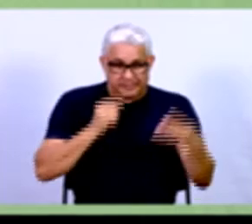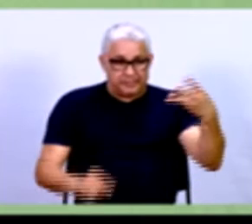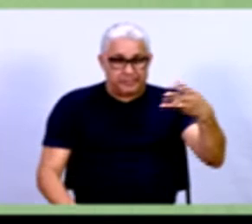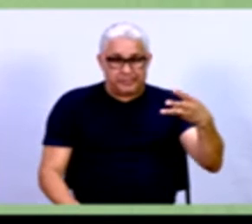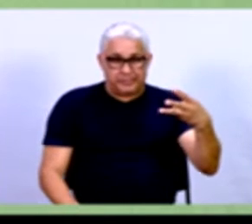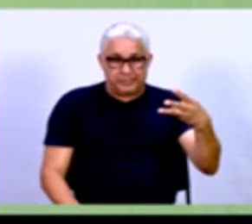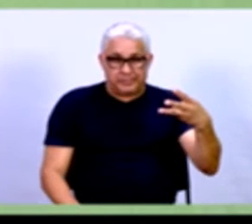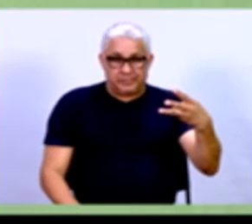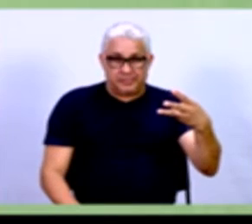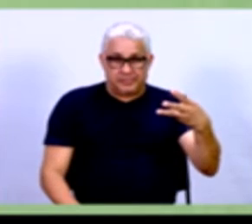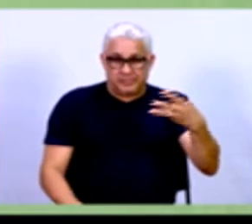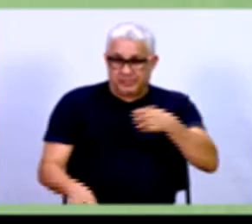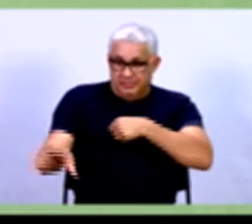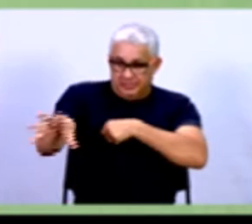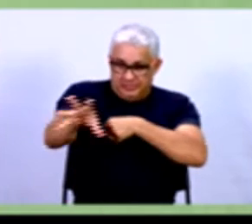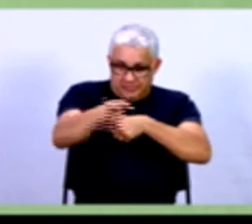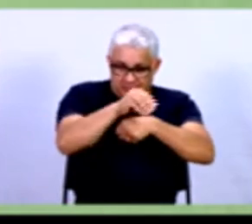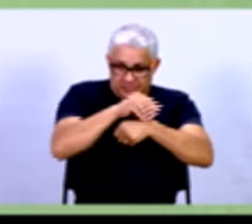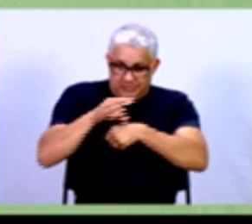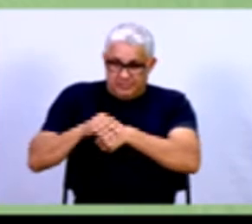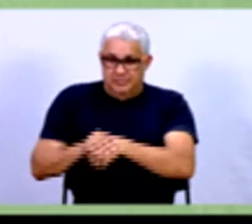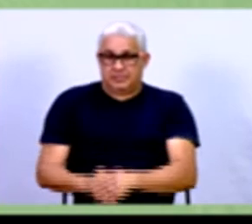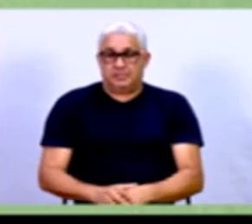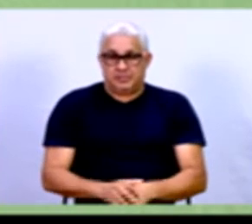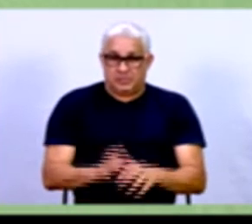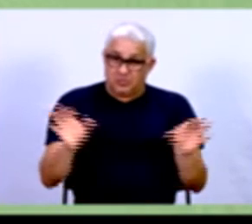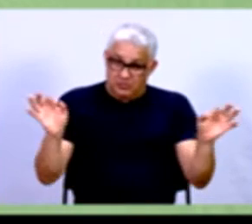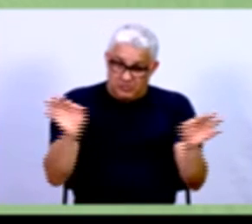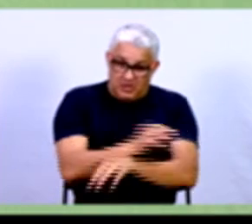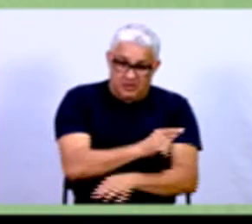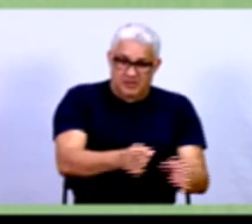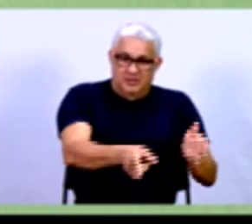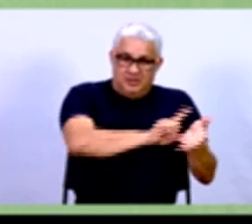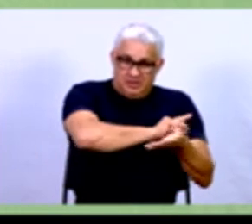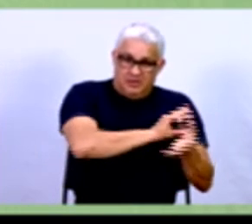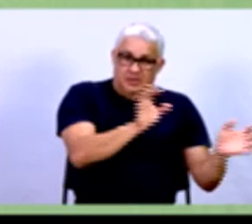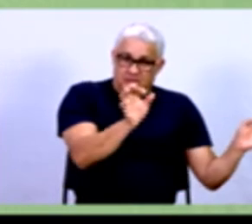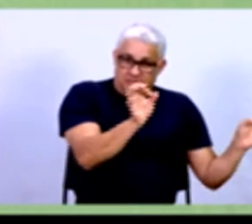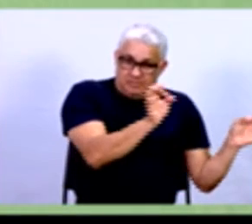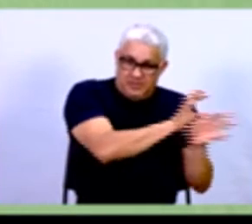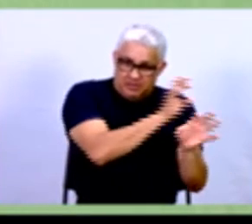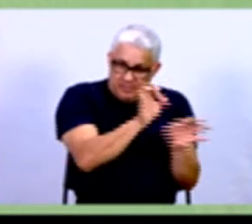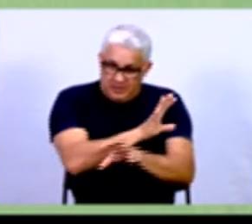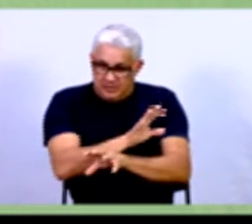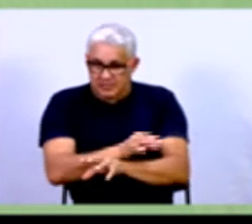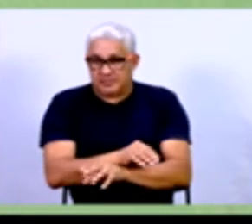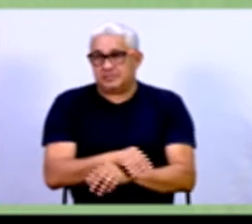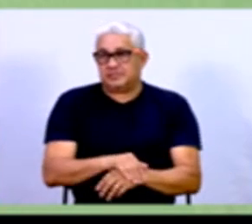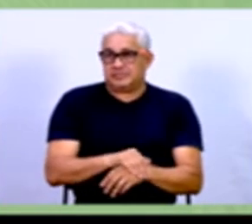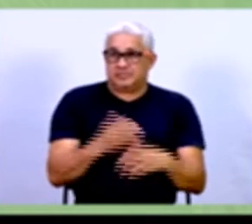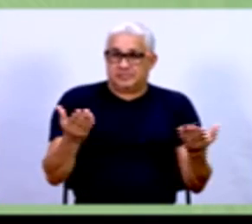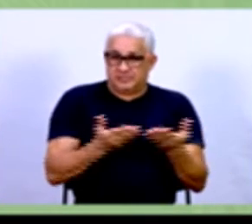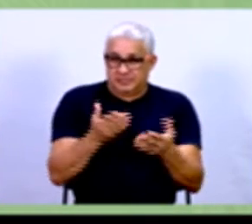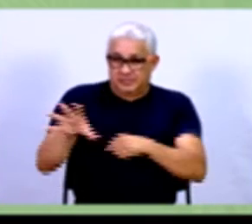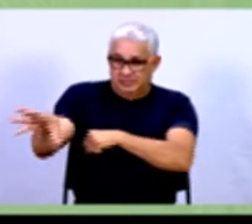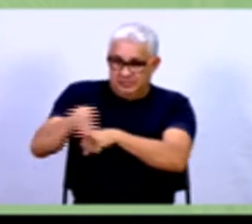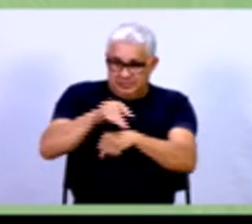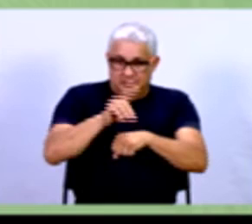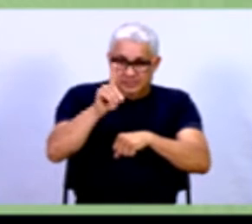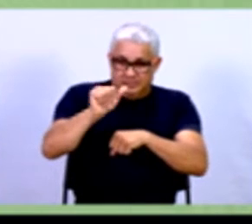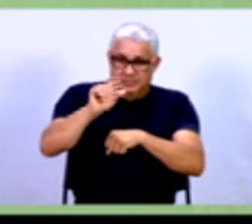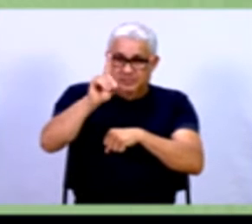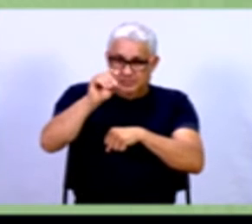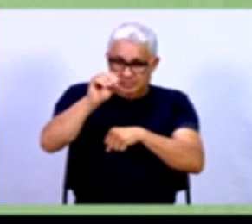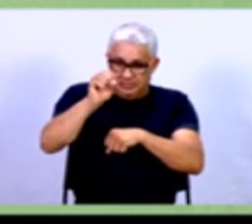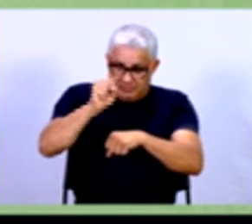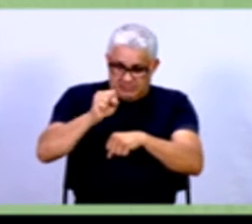coleta ou levantamento dos dados. Definidas as fases anteriores, nessa fase faremos a coleta de dados. Então, ó, aqui